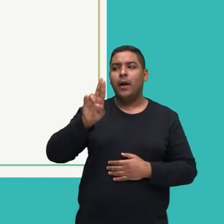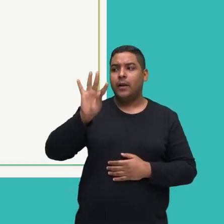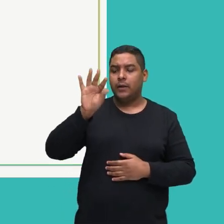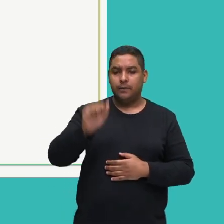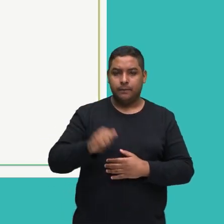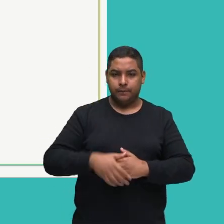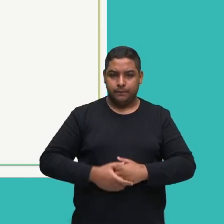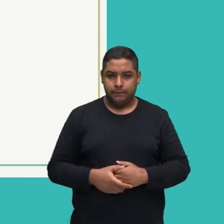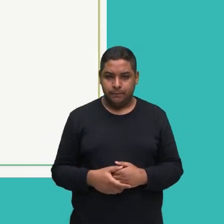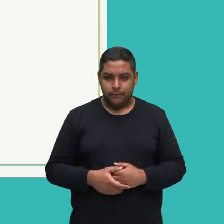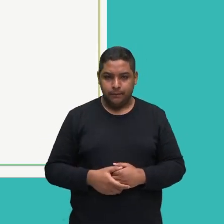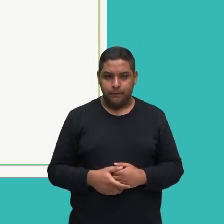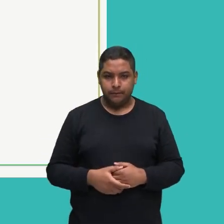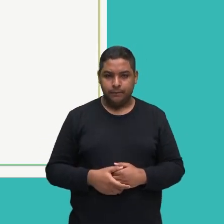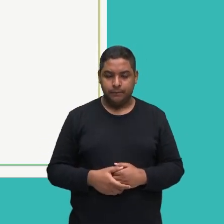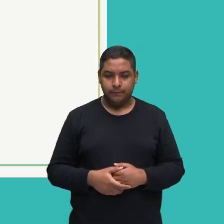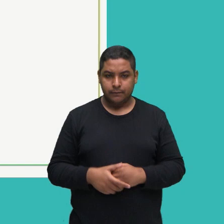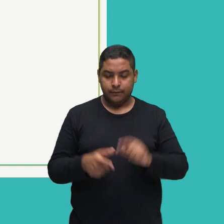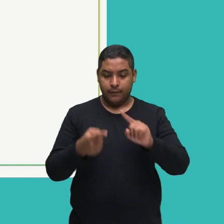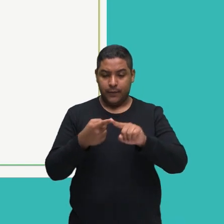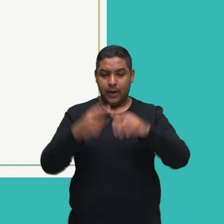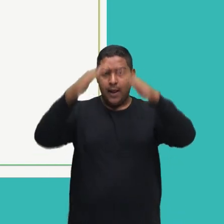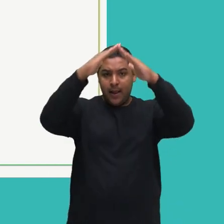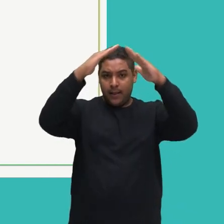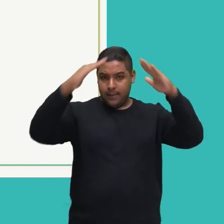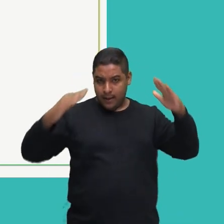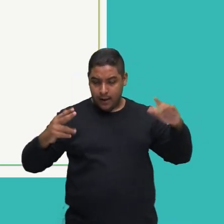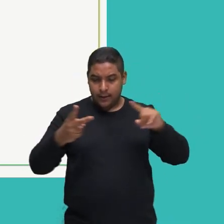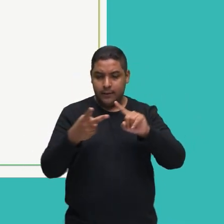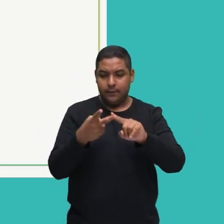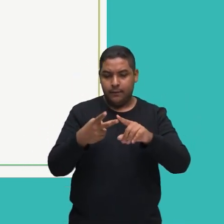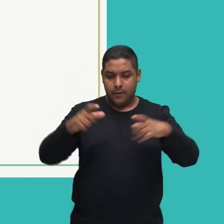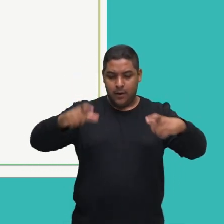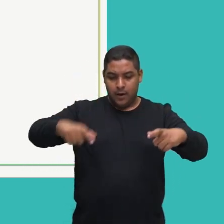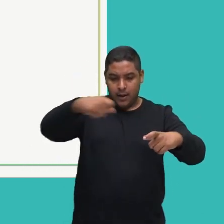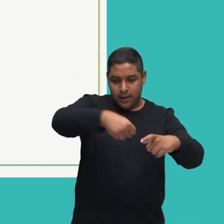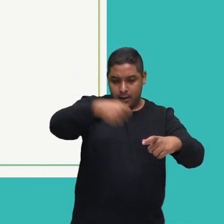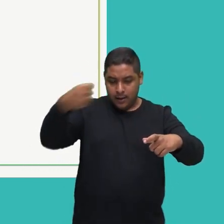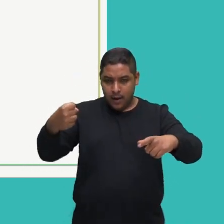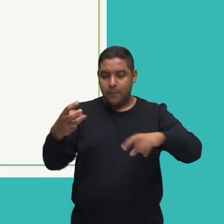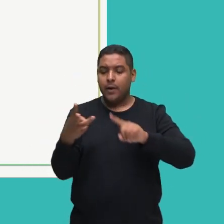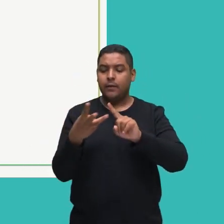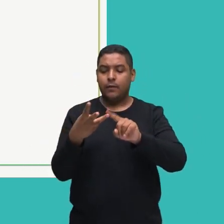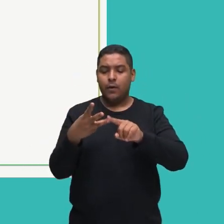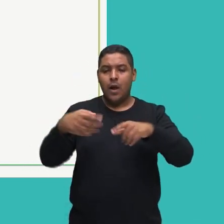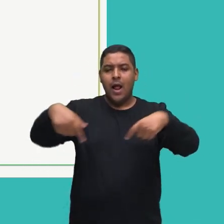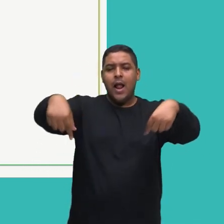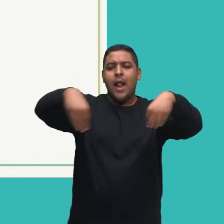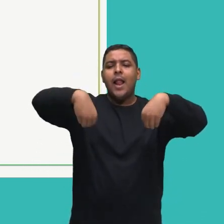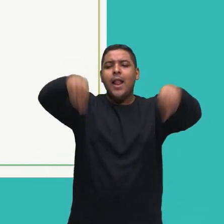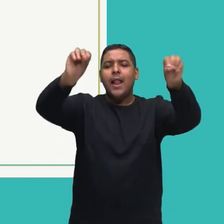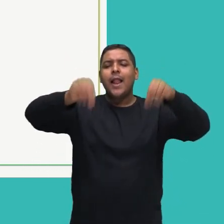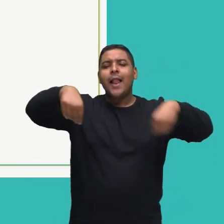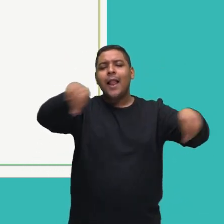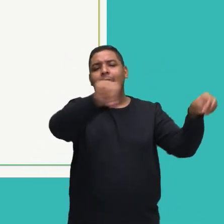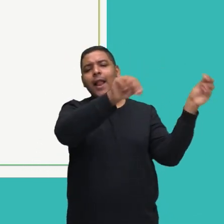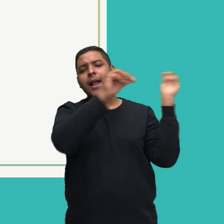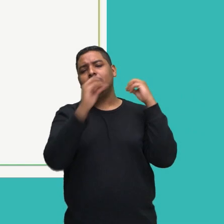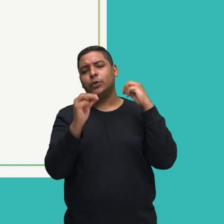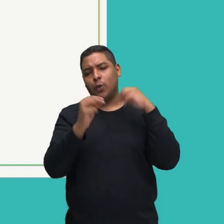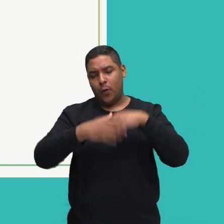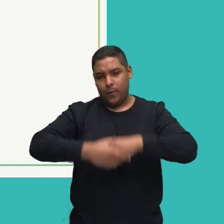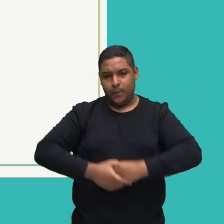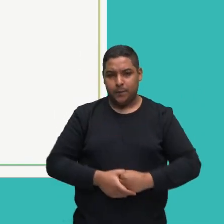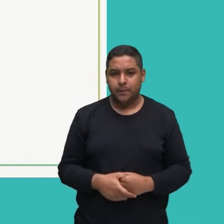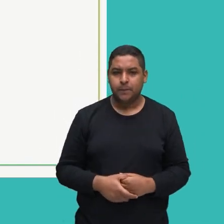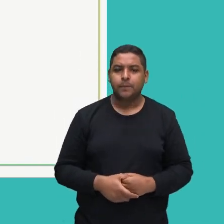3 opções. Teto, tampa ou lençol. Coberta, acredito que seja um pouco mais comum para a gente,